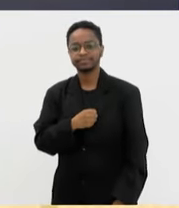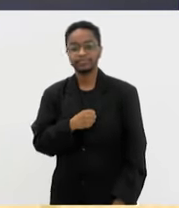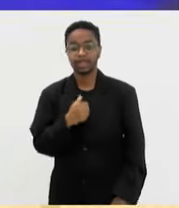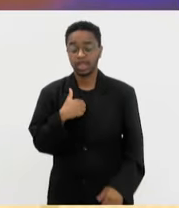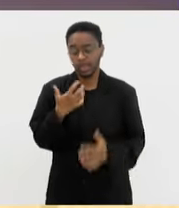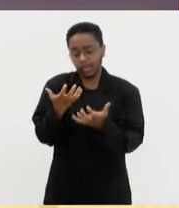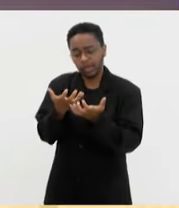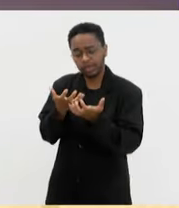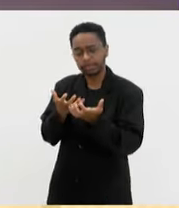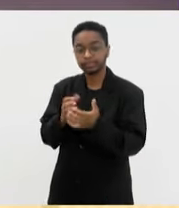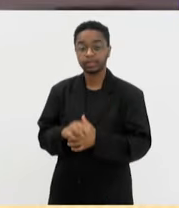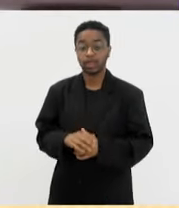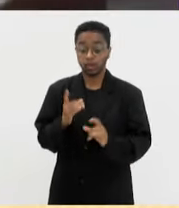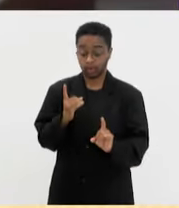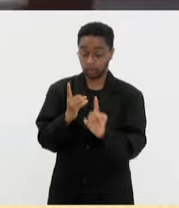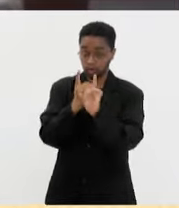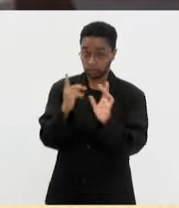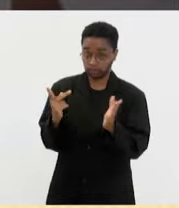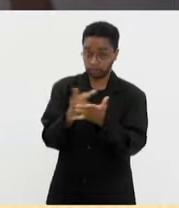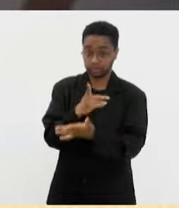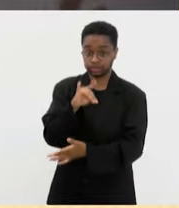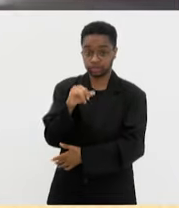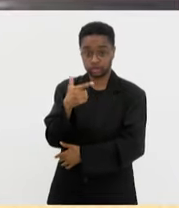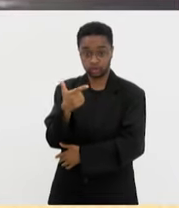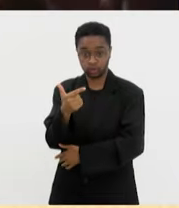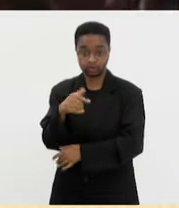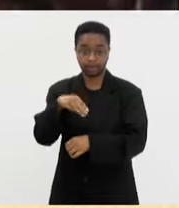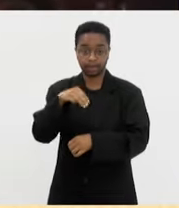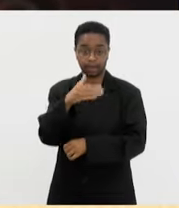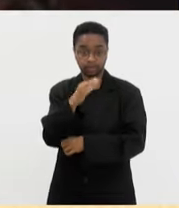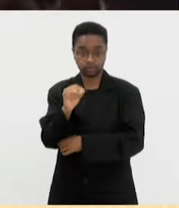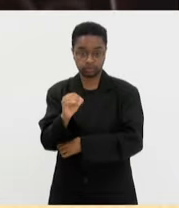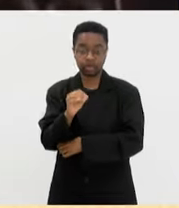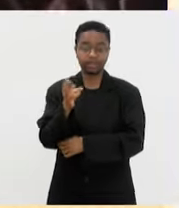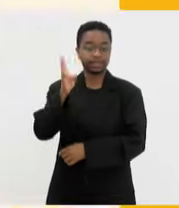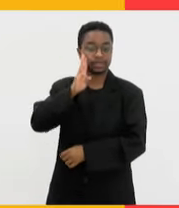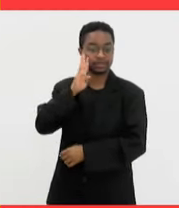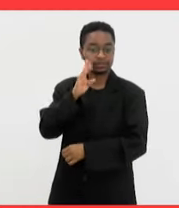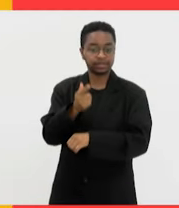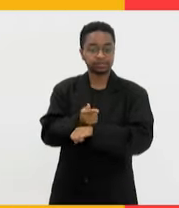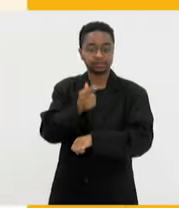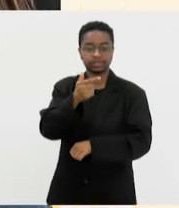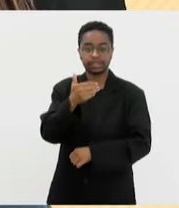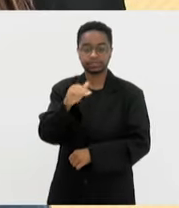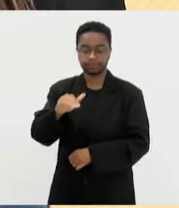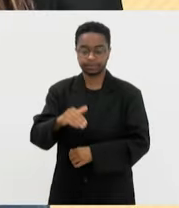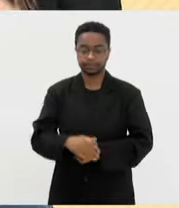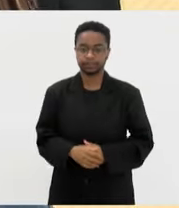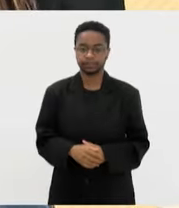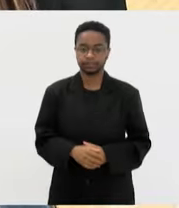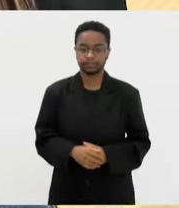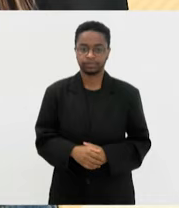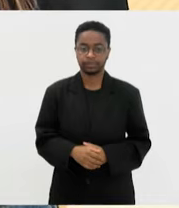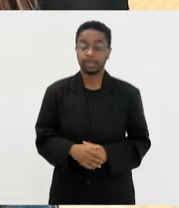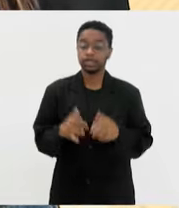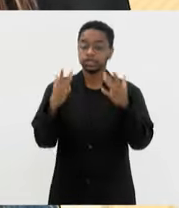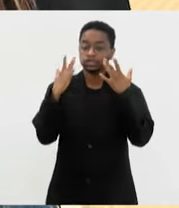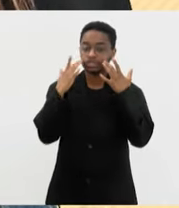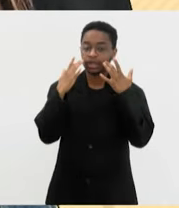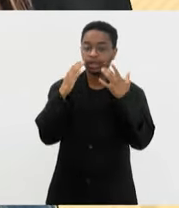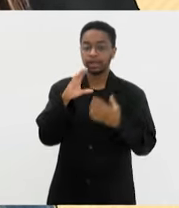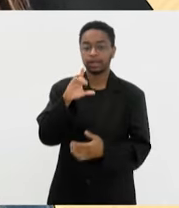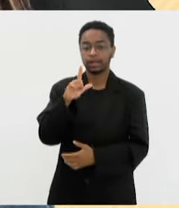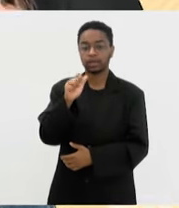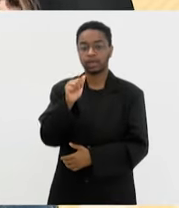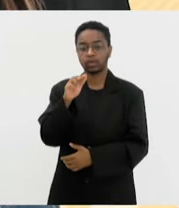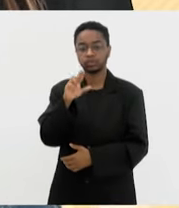O encontro vai ser no dia 12 de março, terça-feira, às 7h30 da noite. O espetáculo Claustrofobia